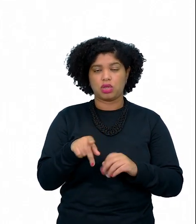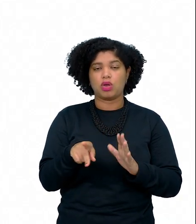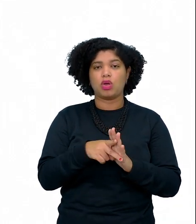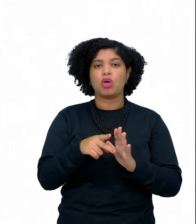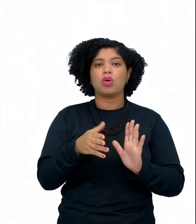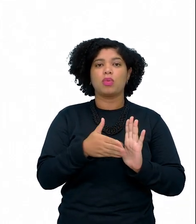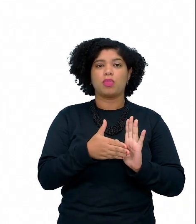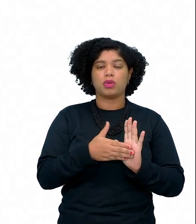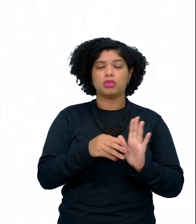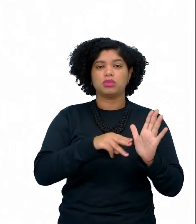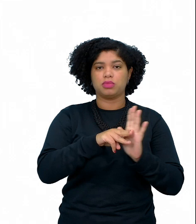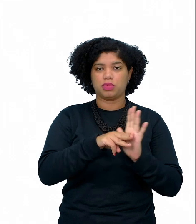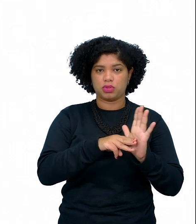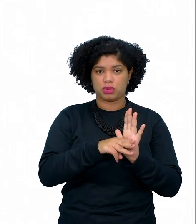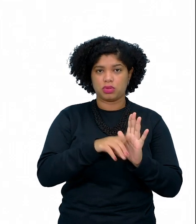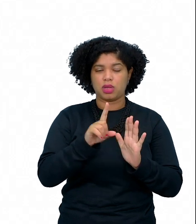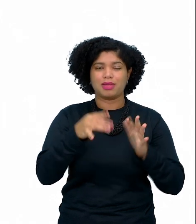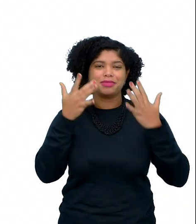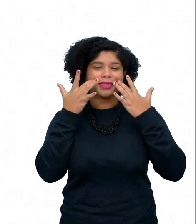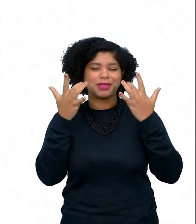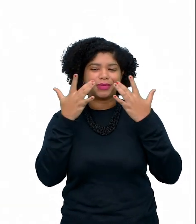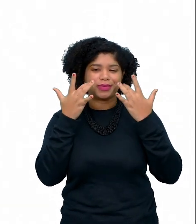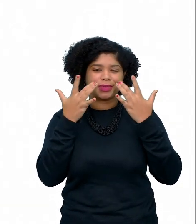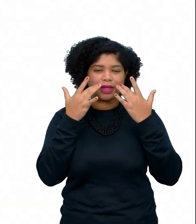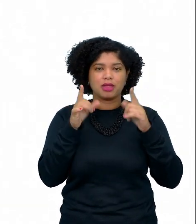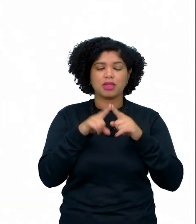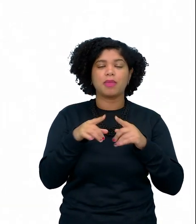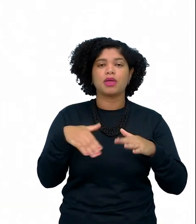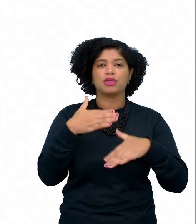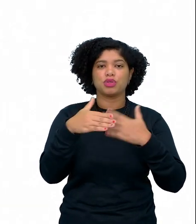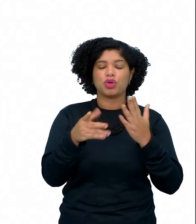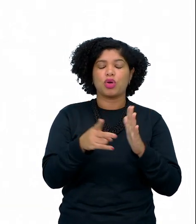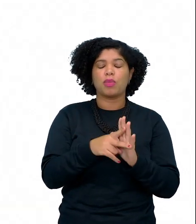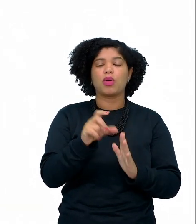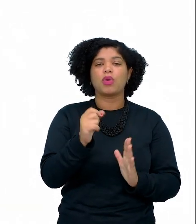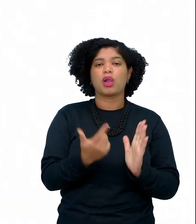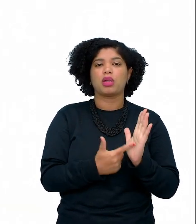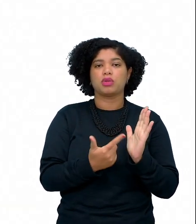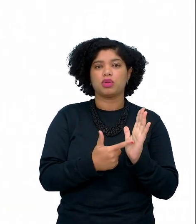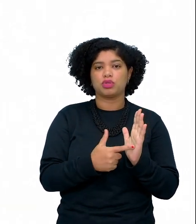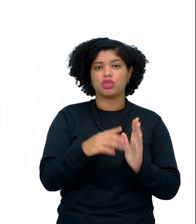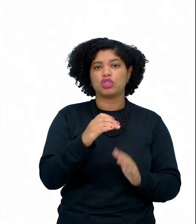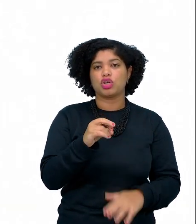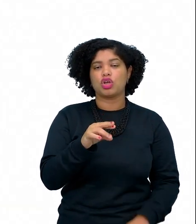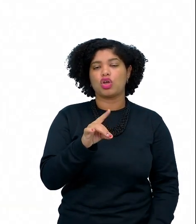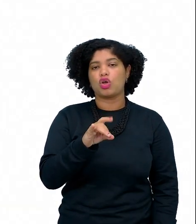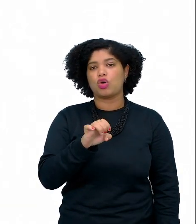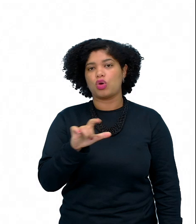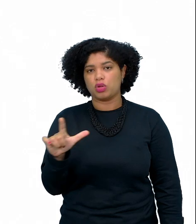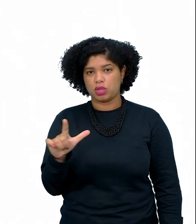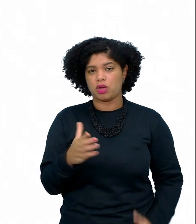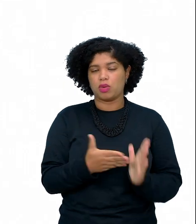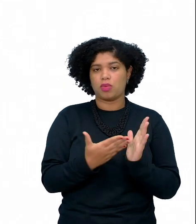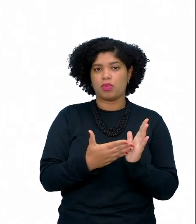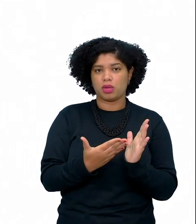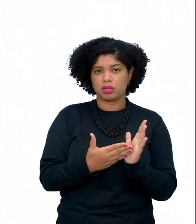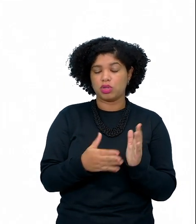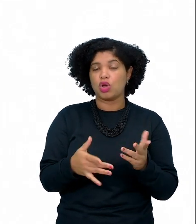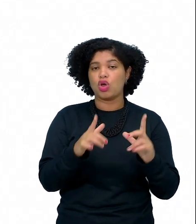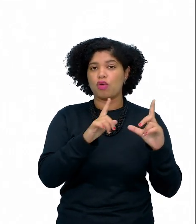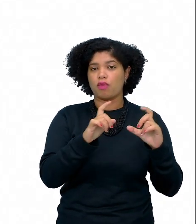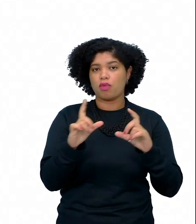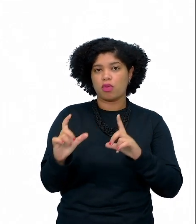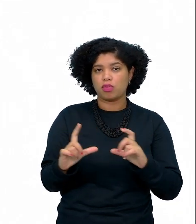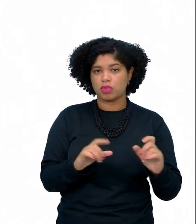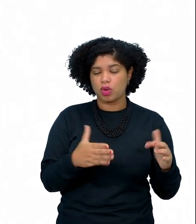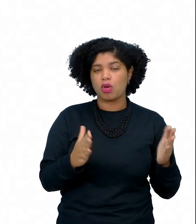de metodologia, que foi a dramatização, a produção da literatura de cordel, a produção do livrinho com a xilografura,